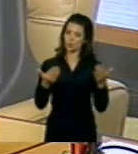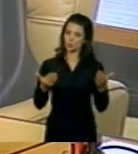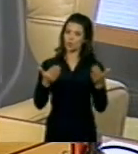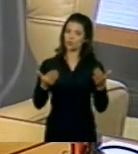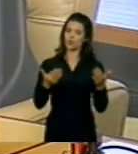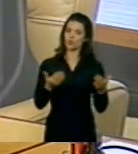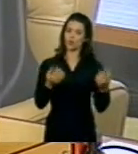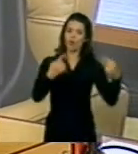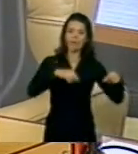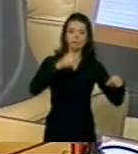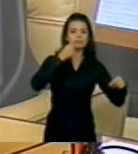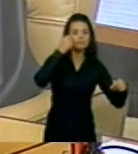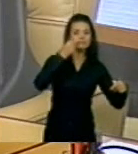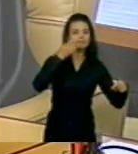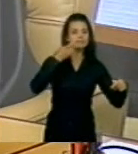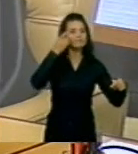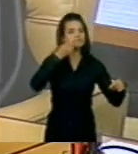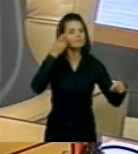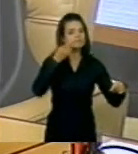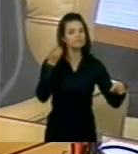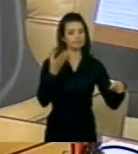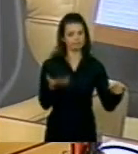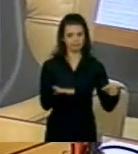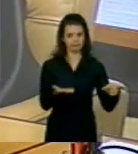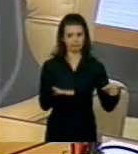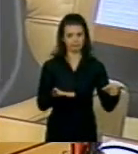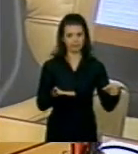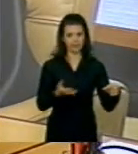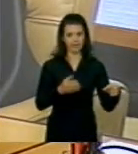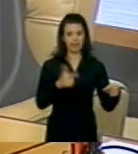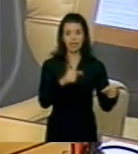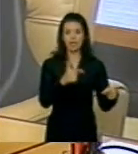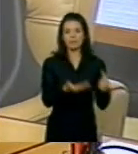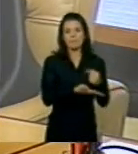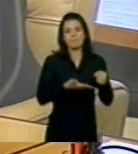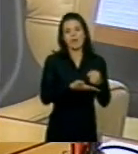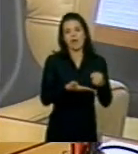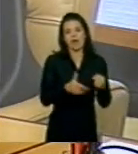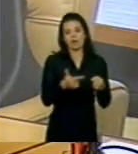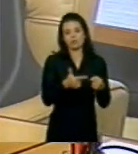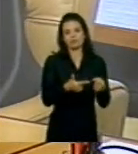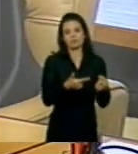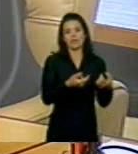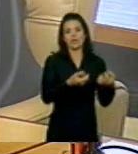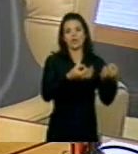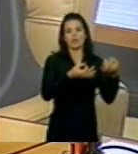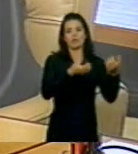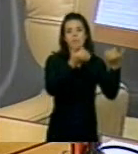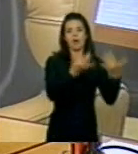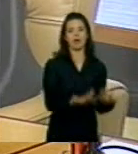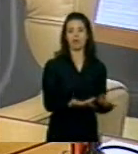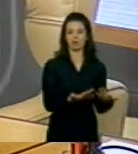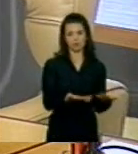conduta de um parlamentar como absolutamente destituída de fundamento, ainda que não se possa, em